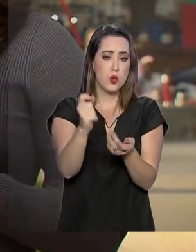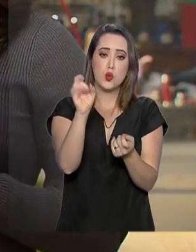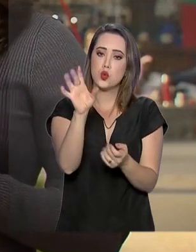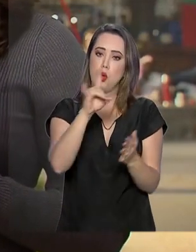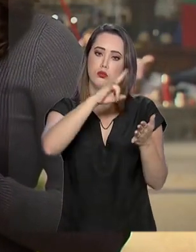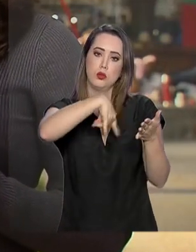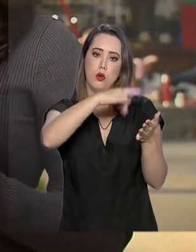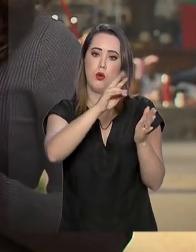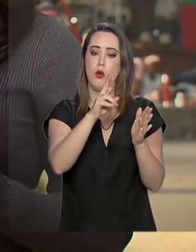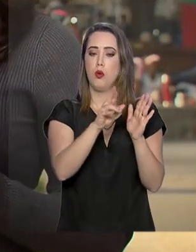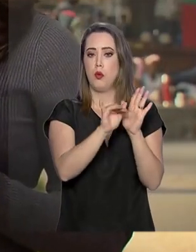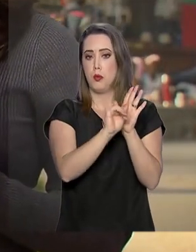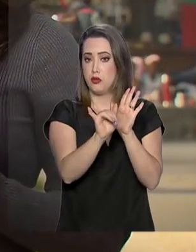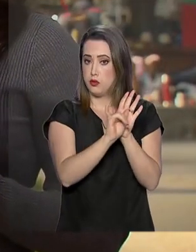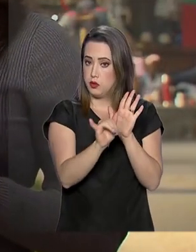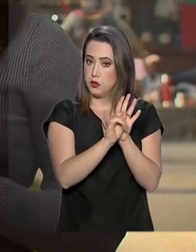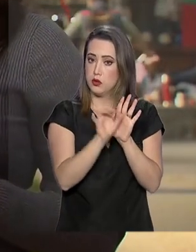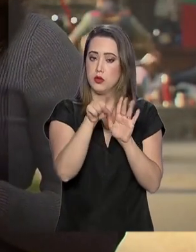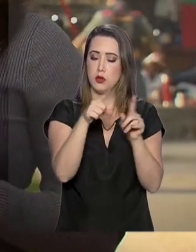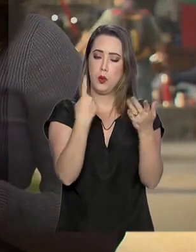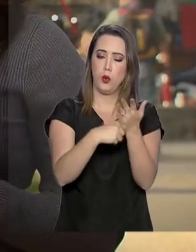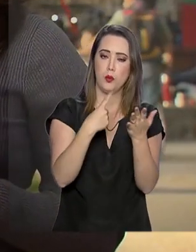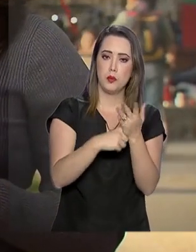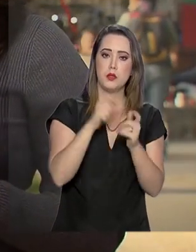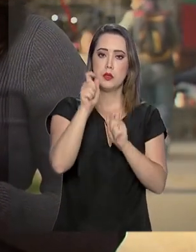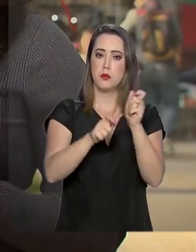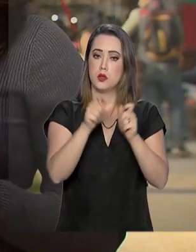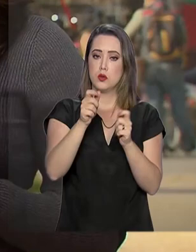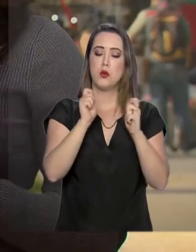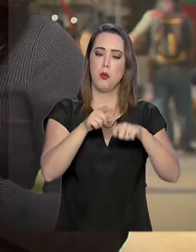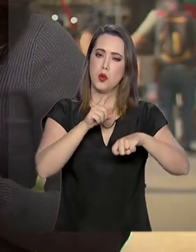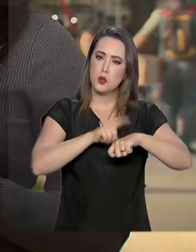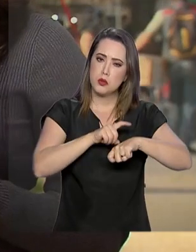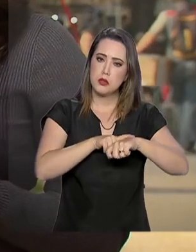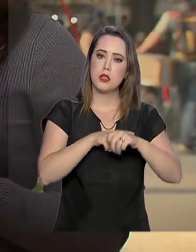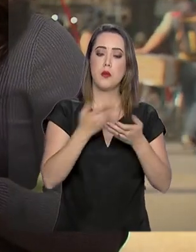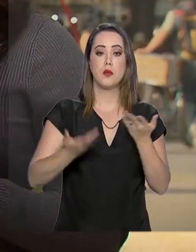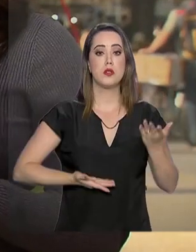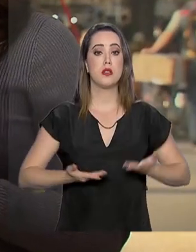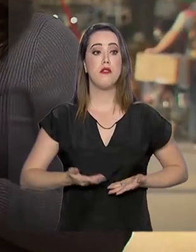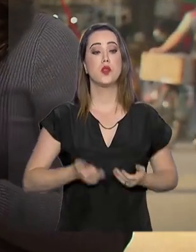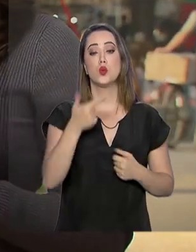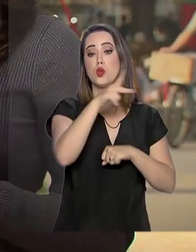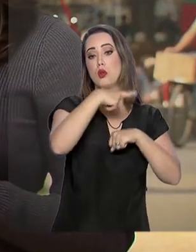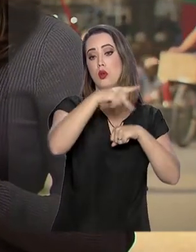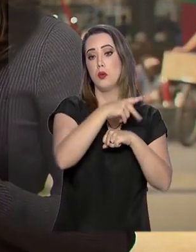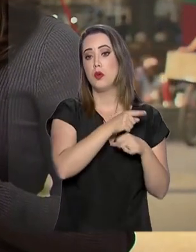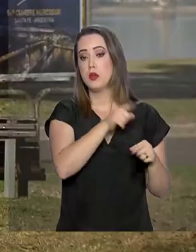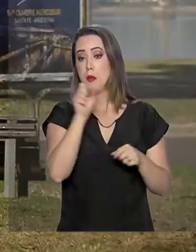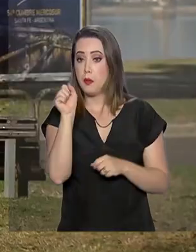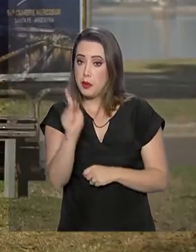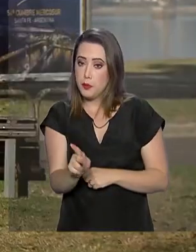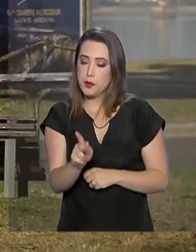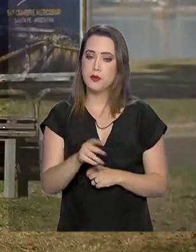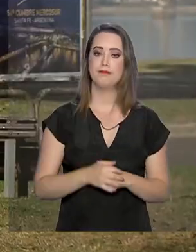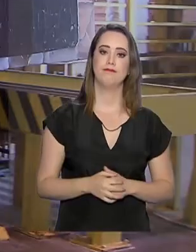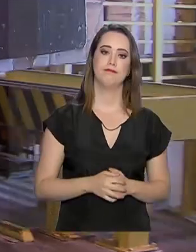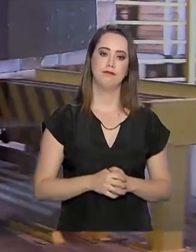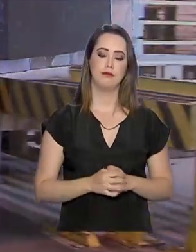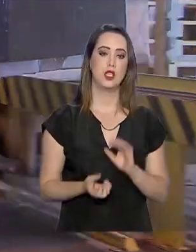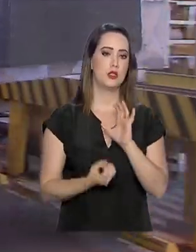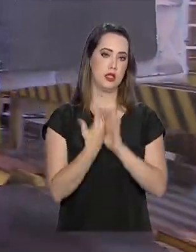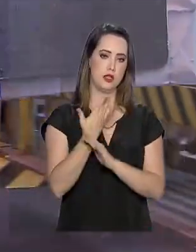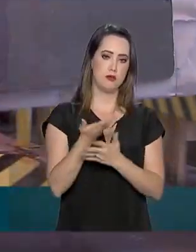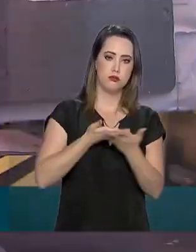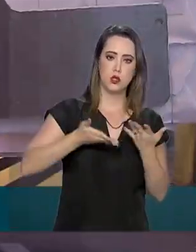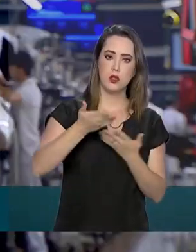identidade. Os acordos também permitem que os imigrantes possam usar o tempo de serviço em outro país para se aposentar. Desde a criação, a